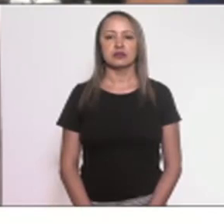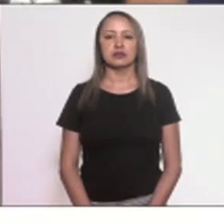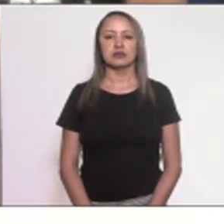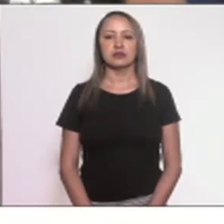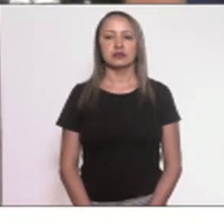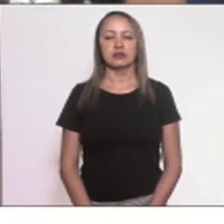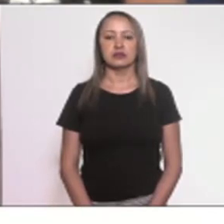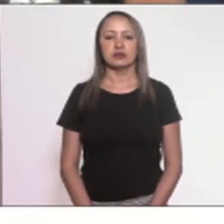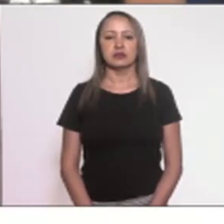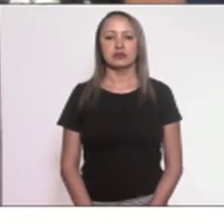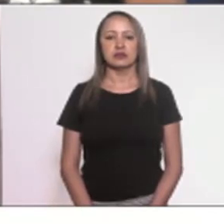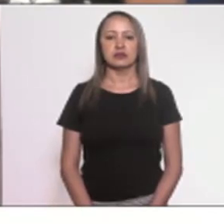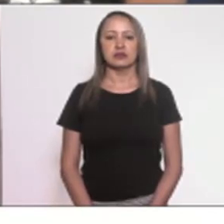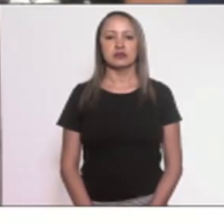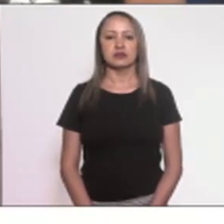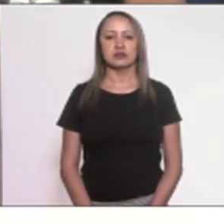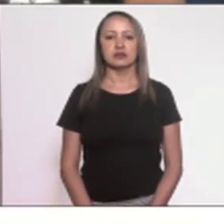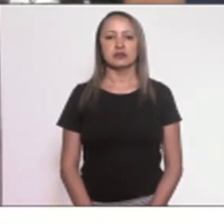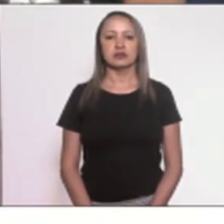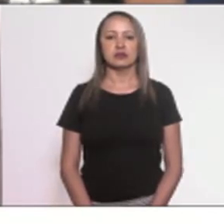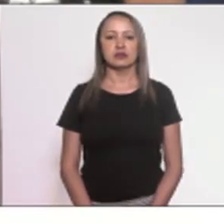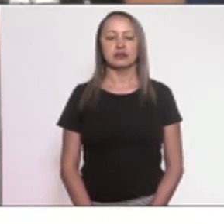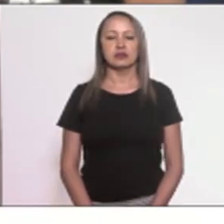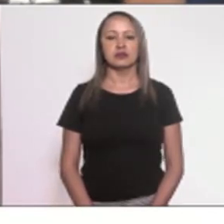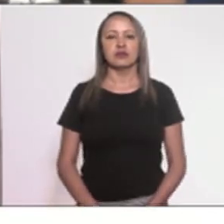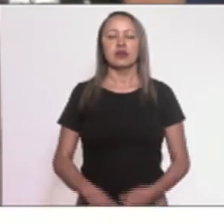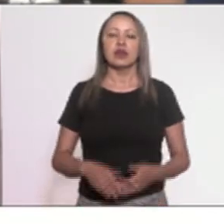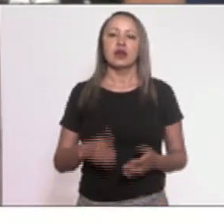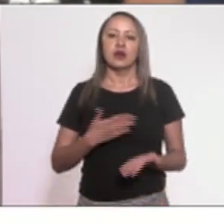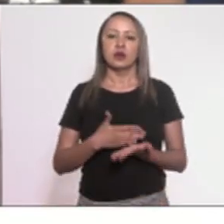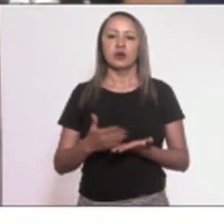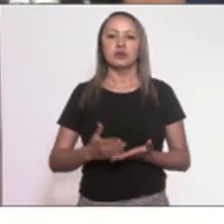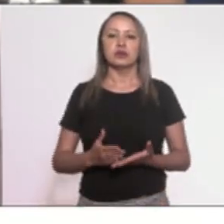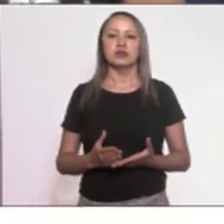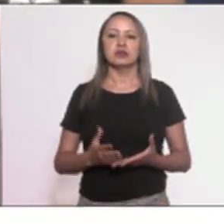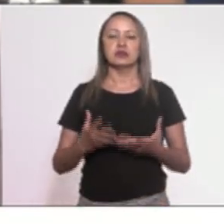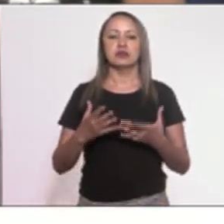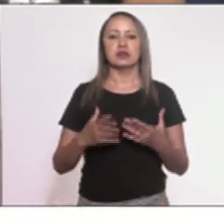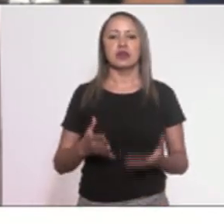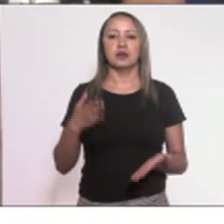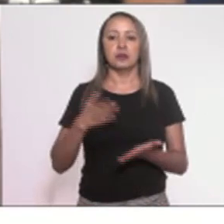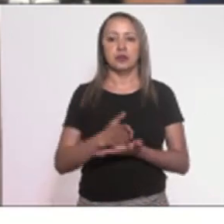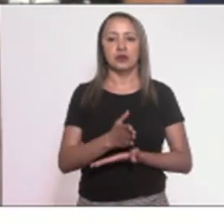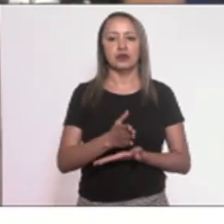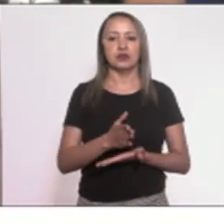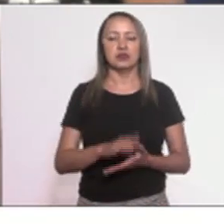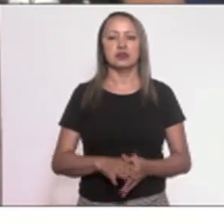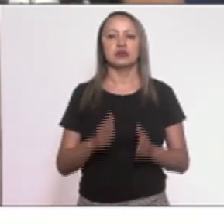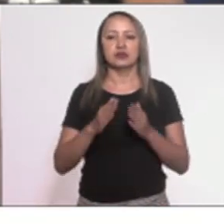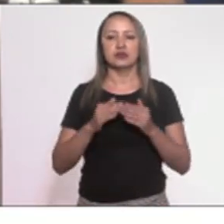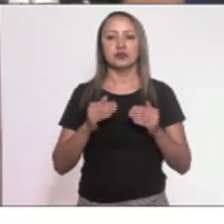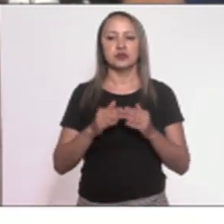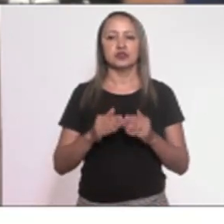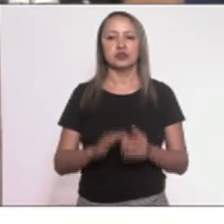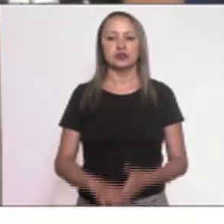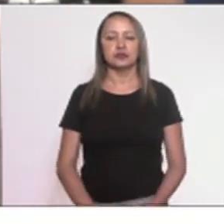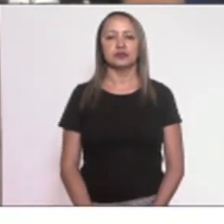em segunda discussão. Vamos à votação dos requerimentos. Por favor. Depois a gente abre aqui para...